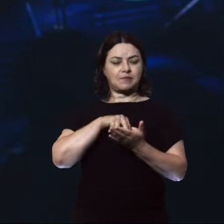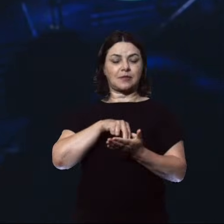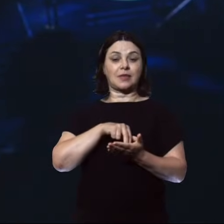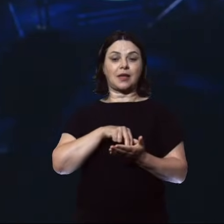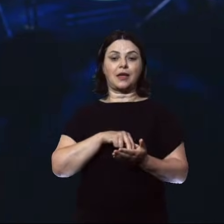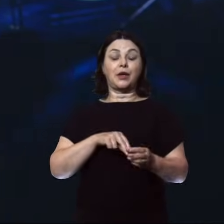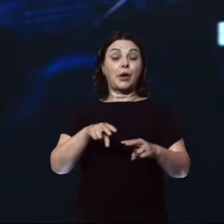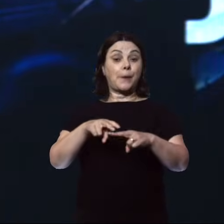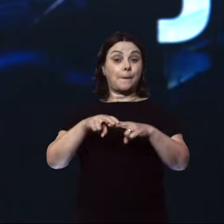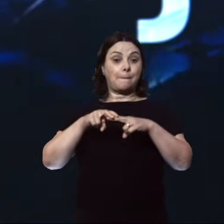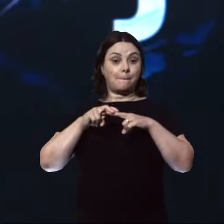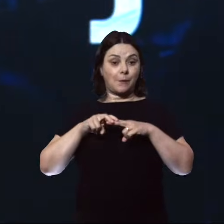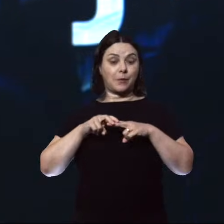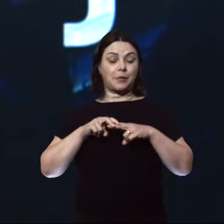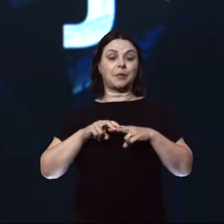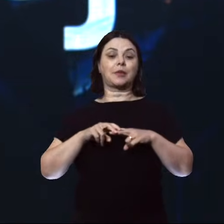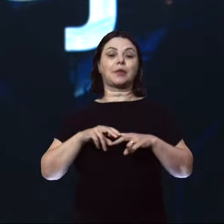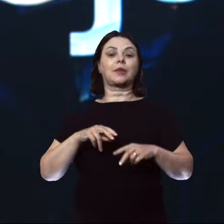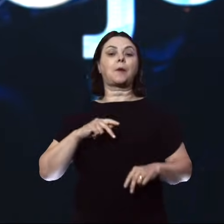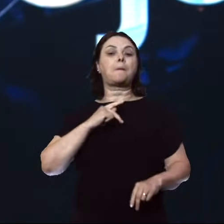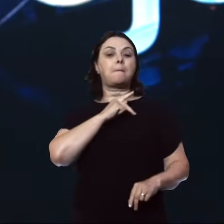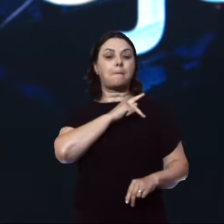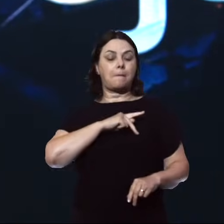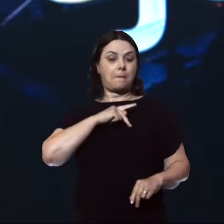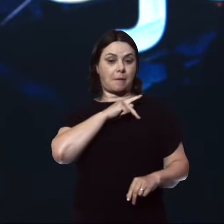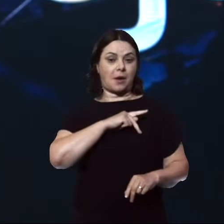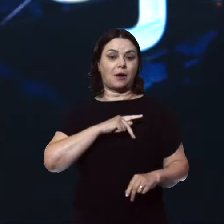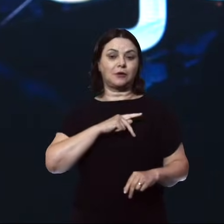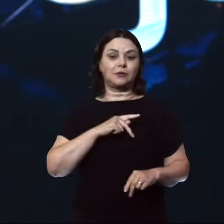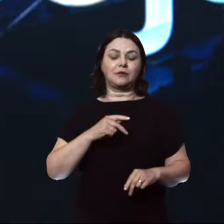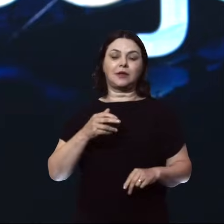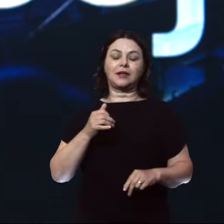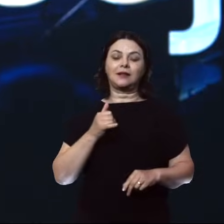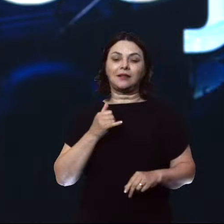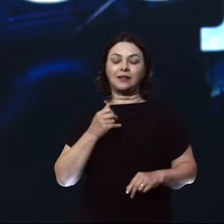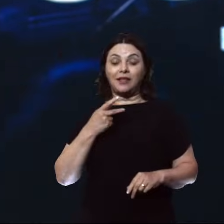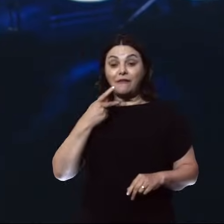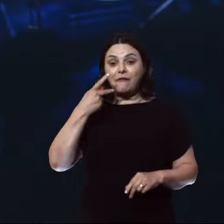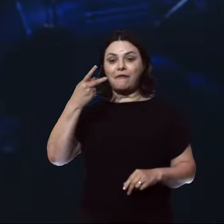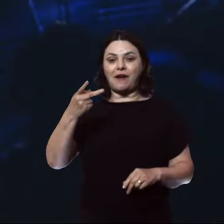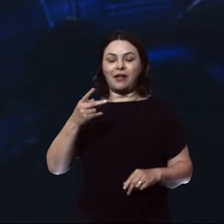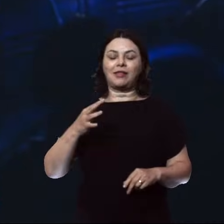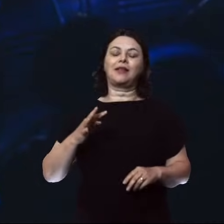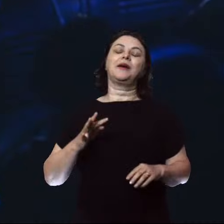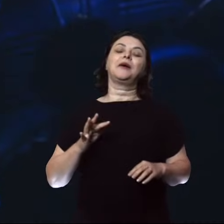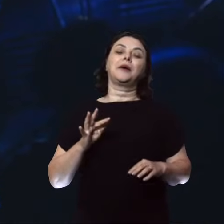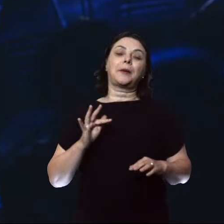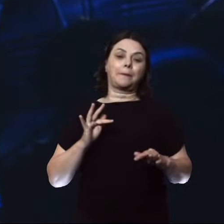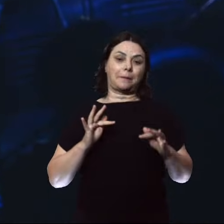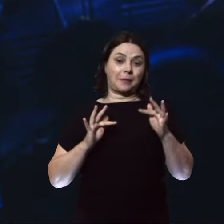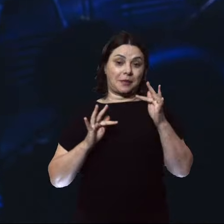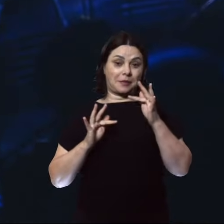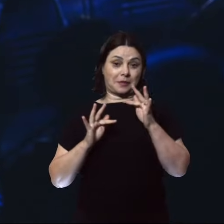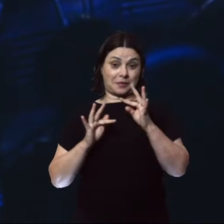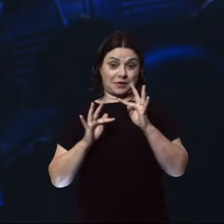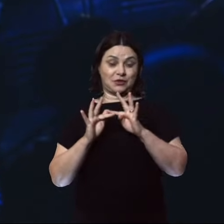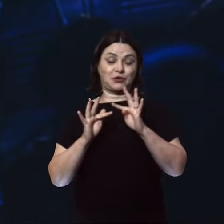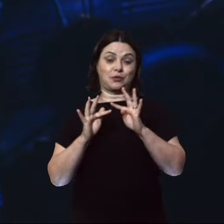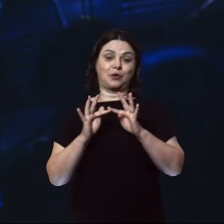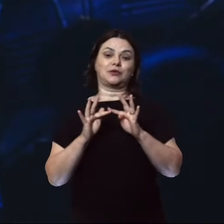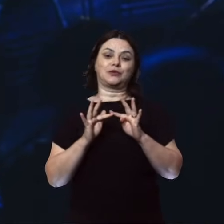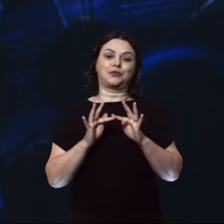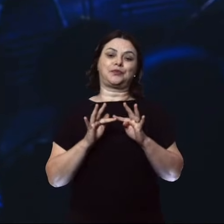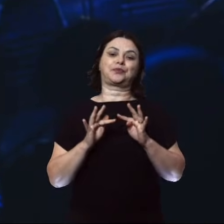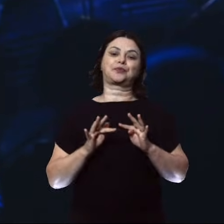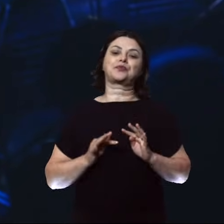isso ele acha importante dizer para Timóteo: alimente a chama que arde no seu interior. Ele não